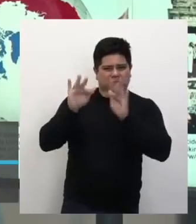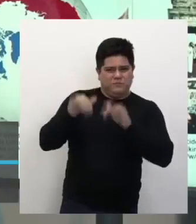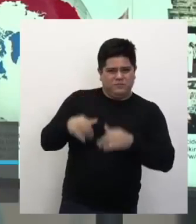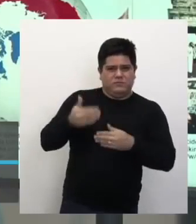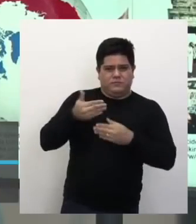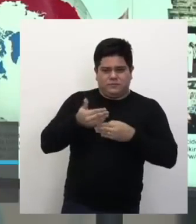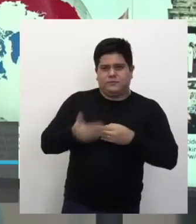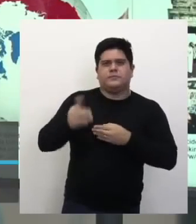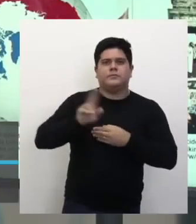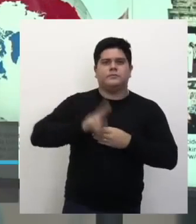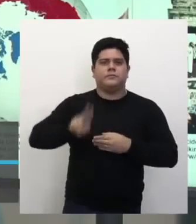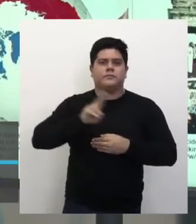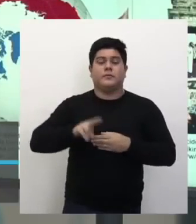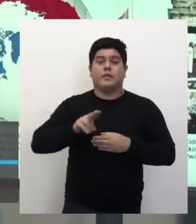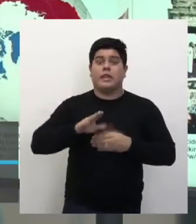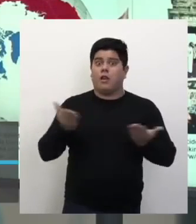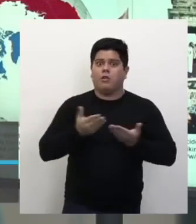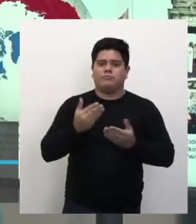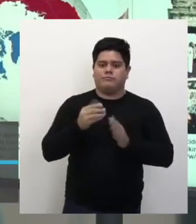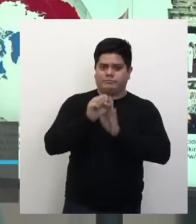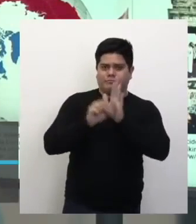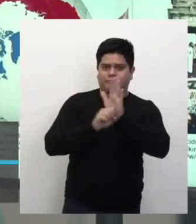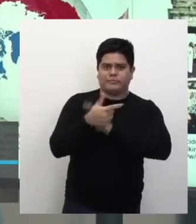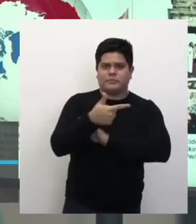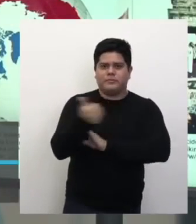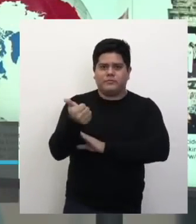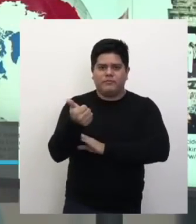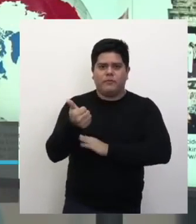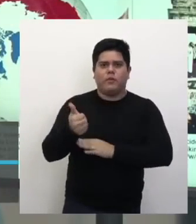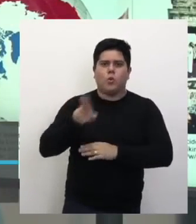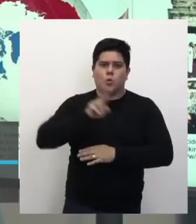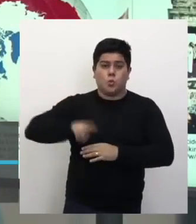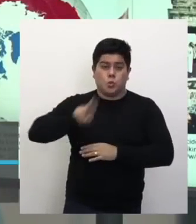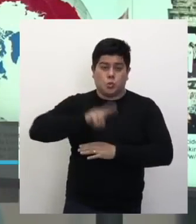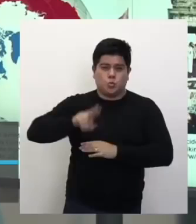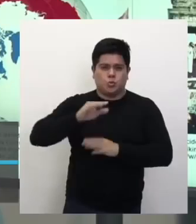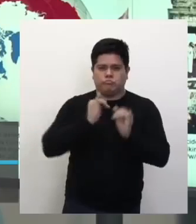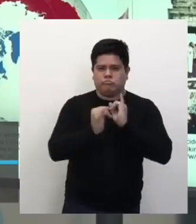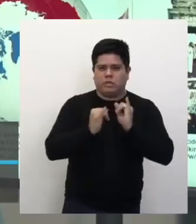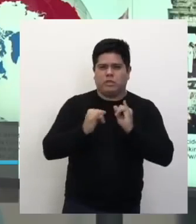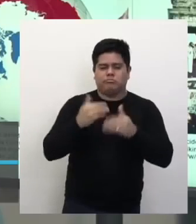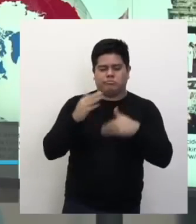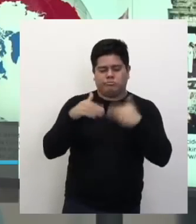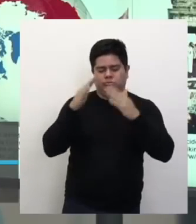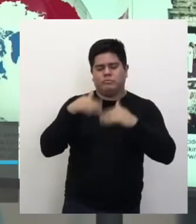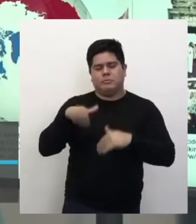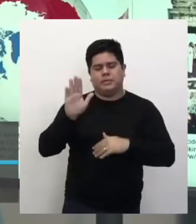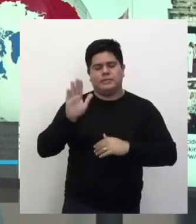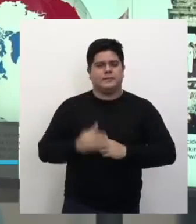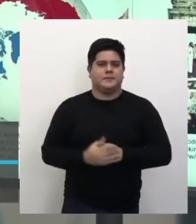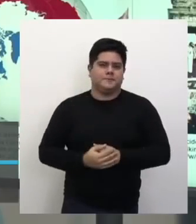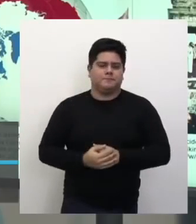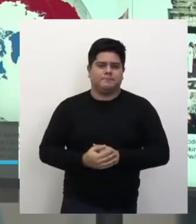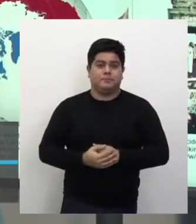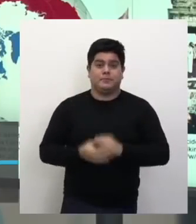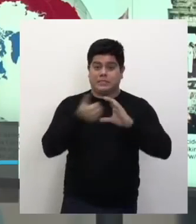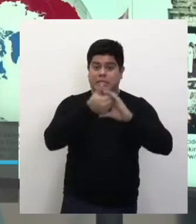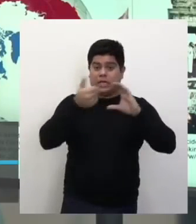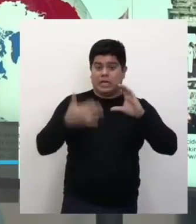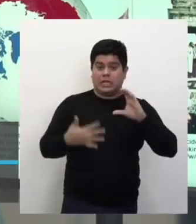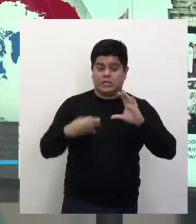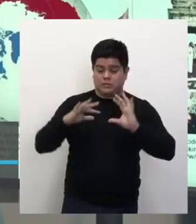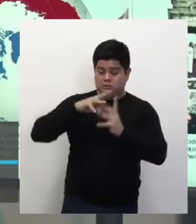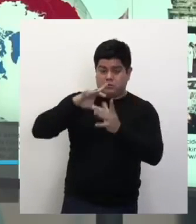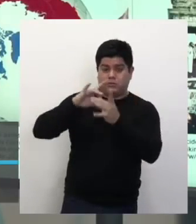mais utilizado a partir do início do século XXI. Então as características da globalização tendem a um